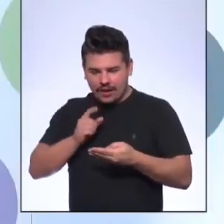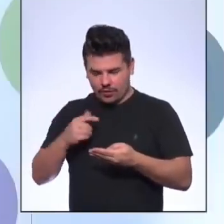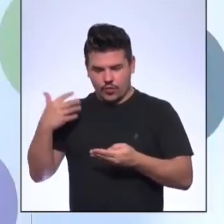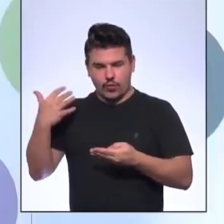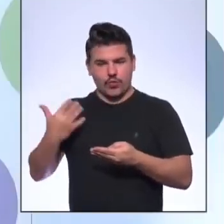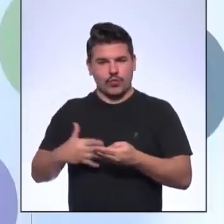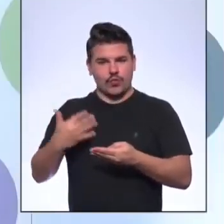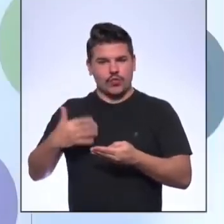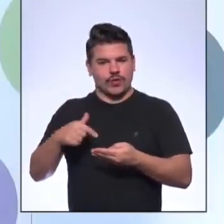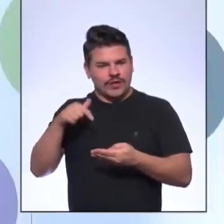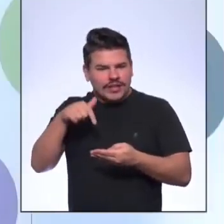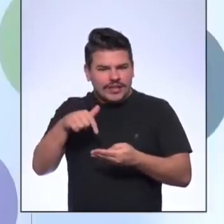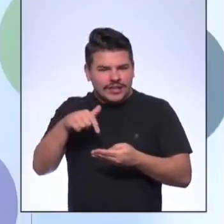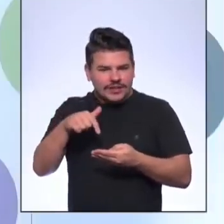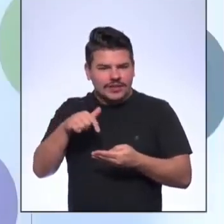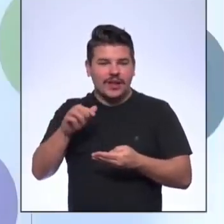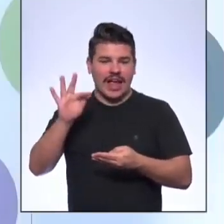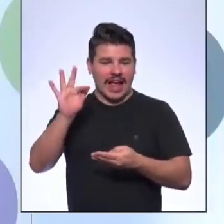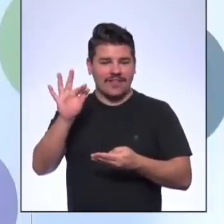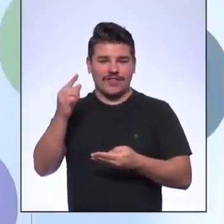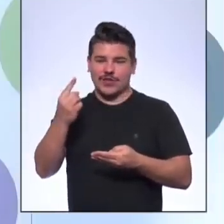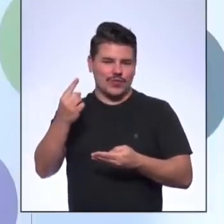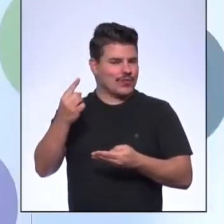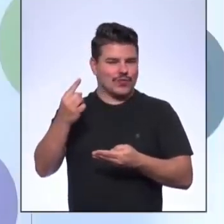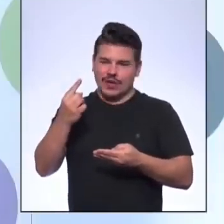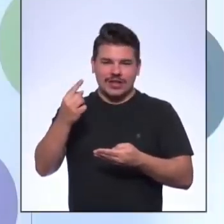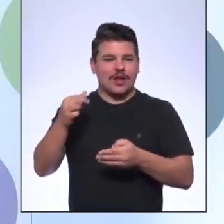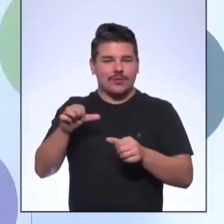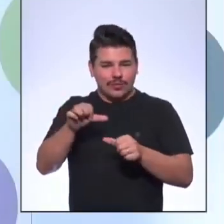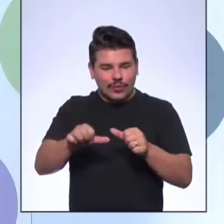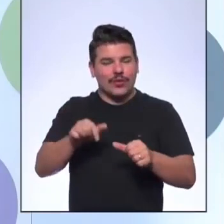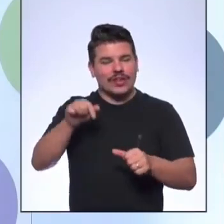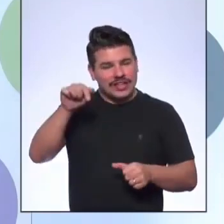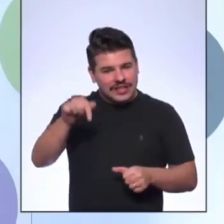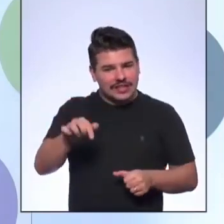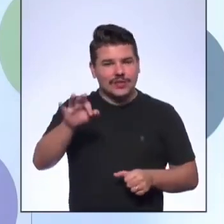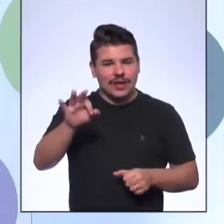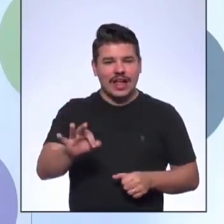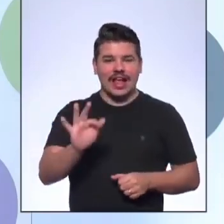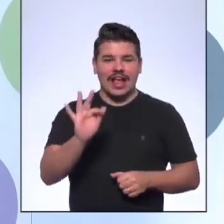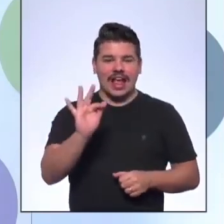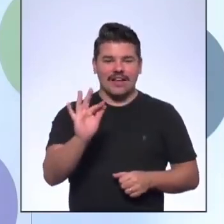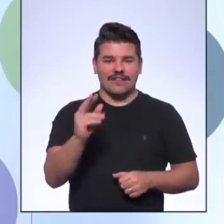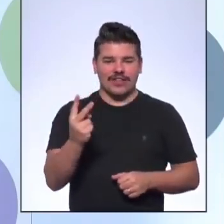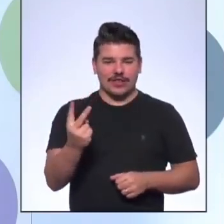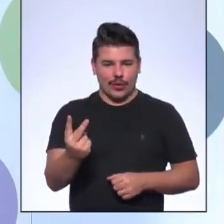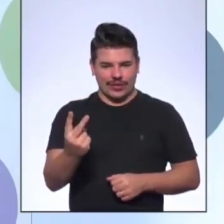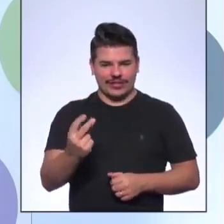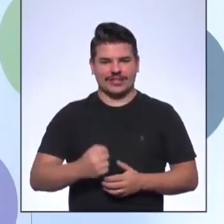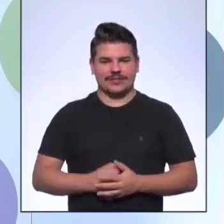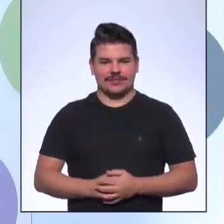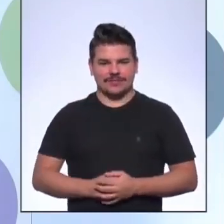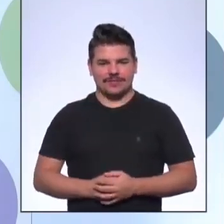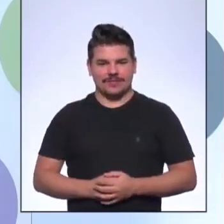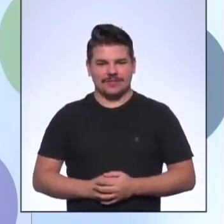1 ervilha verde, tendo aí o que ele chamou de geração F2, ok?